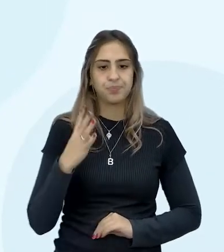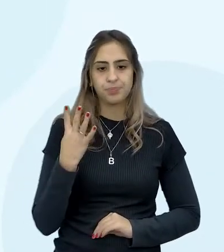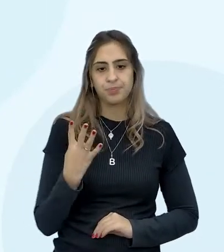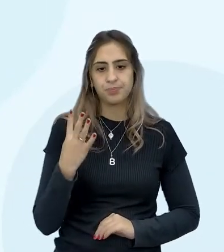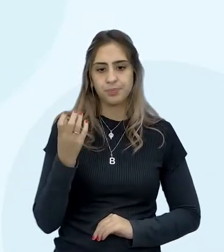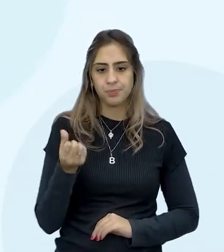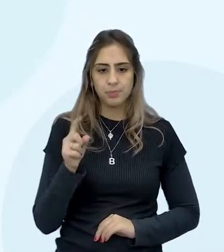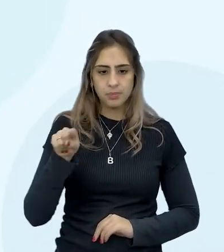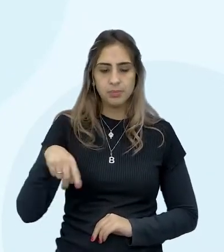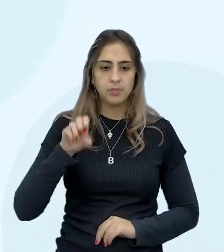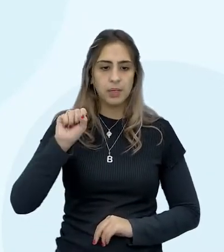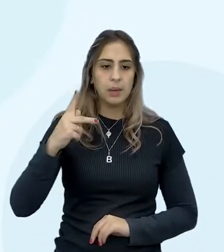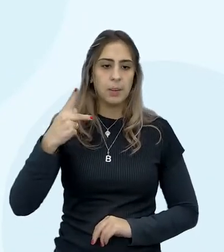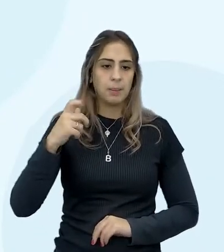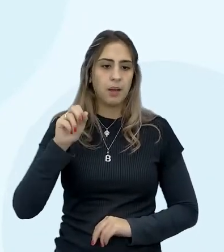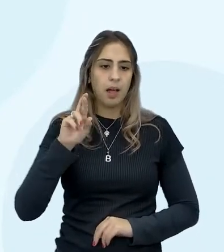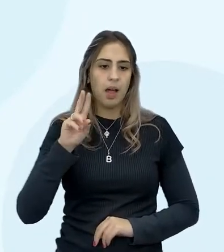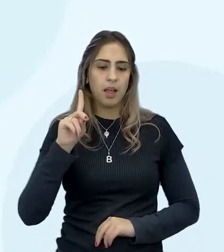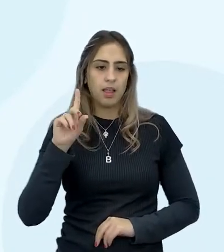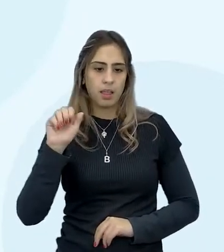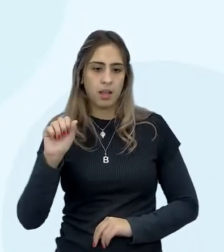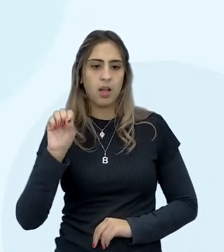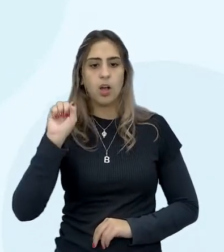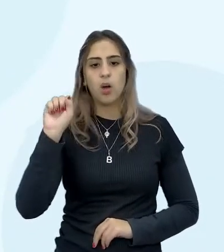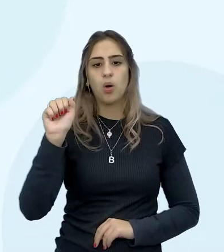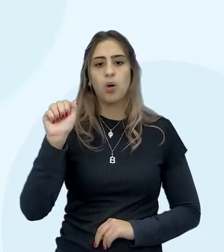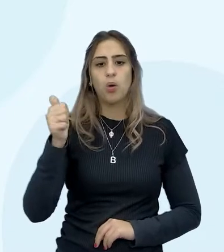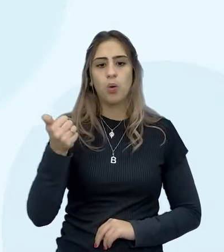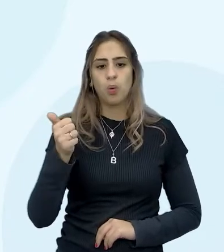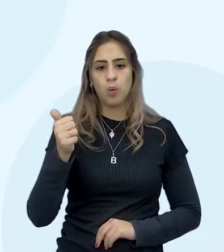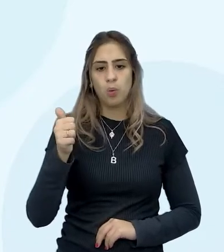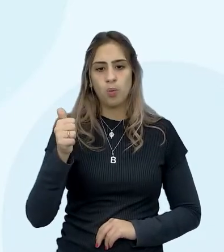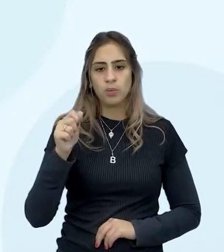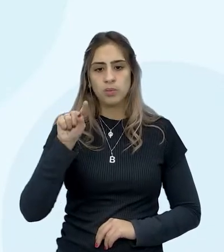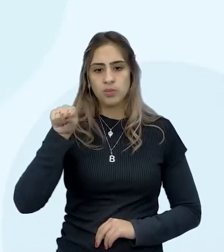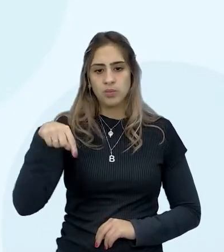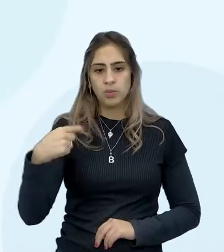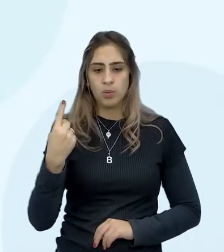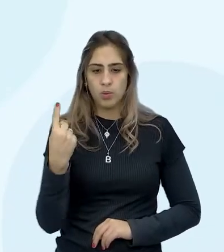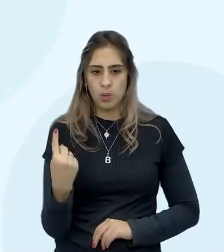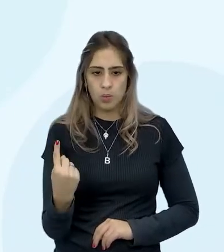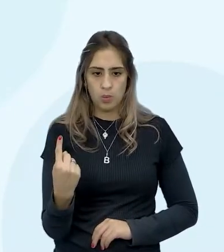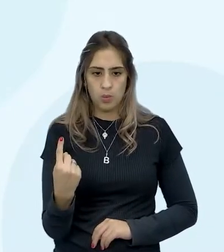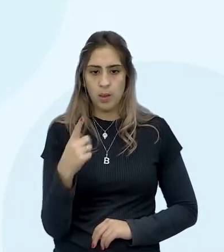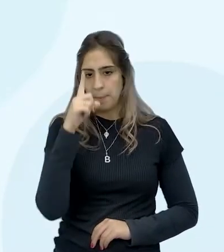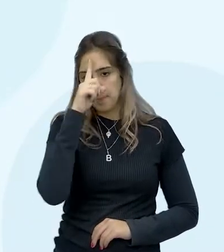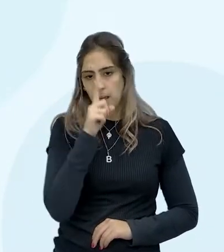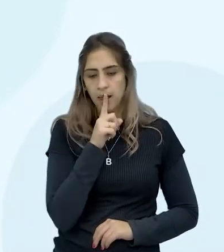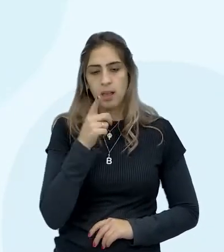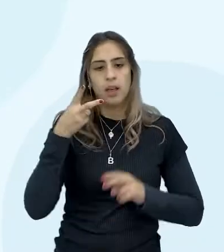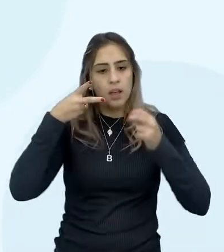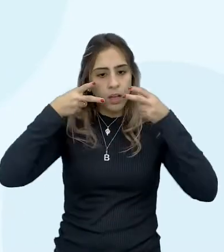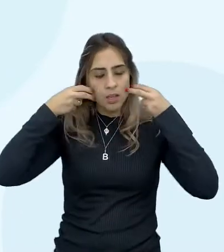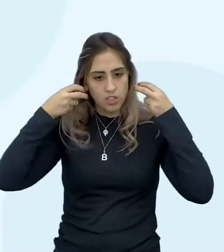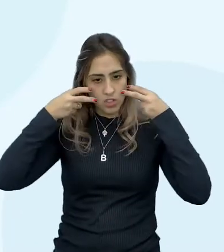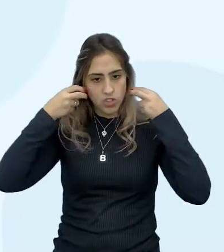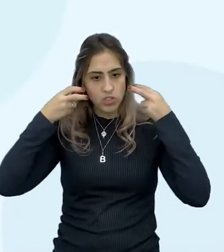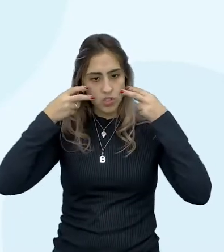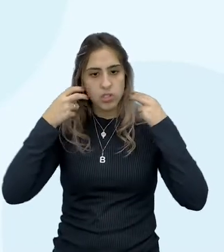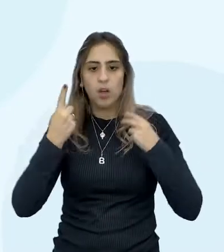46,8% que se considera parda e 11%, 1,1% aqui dividido entre amarela e indígena,